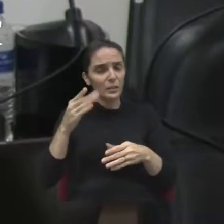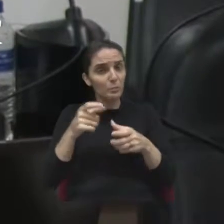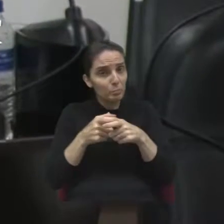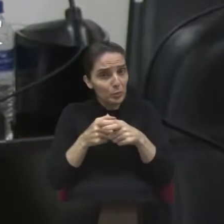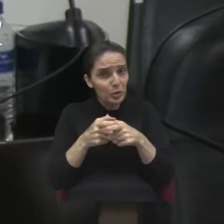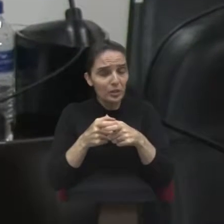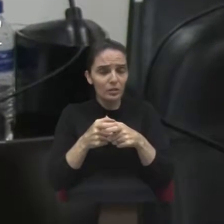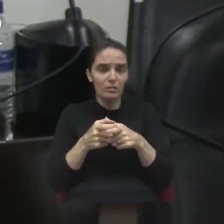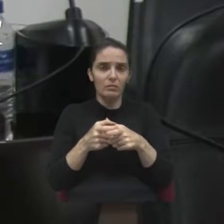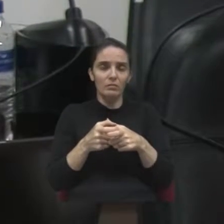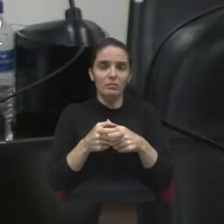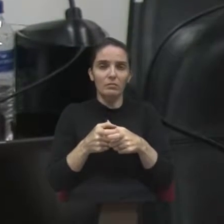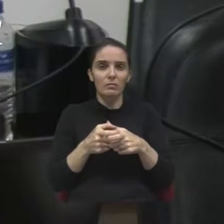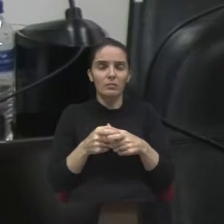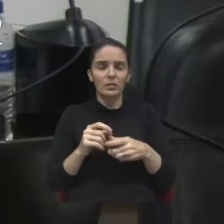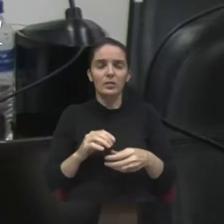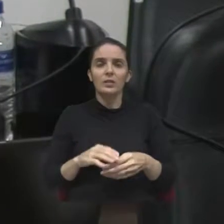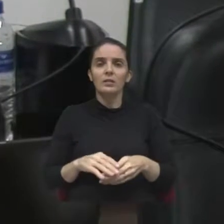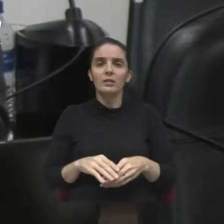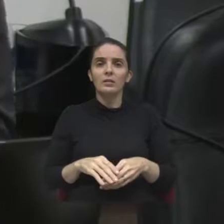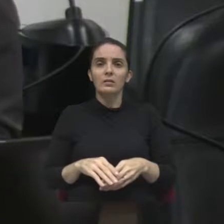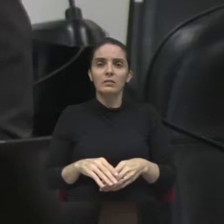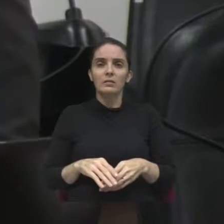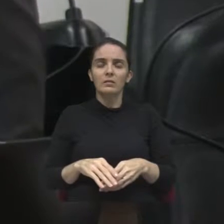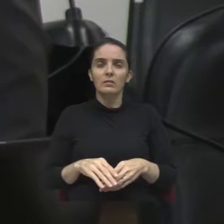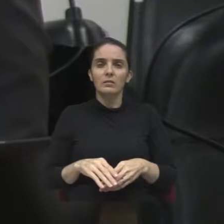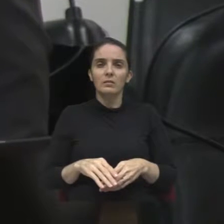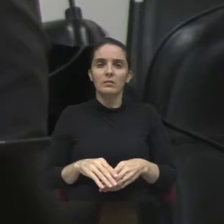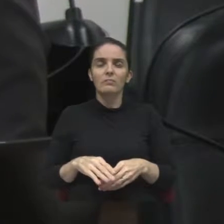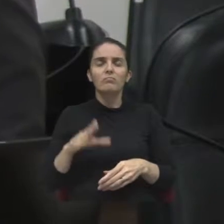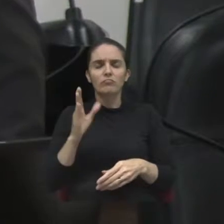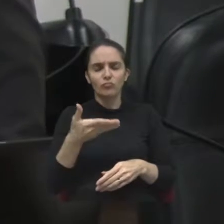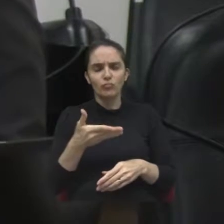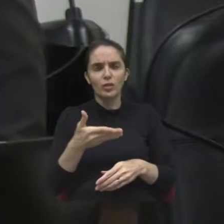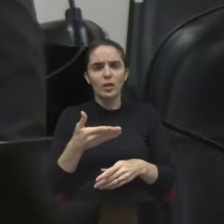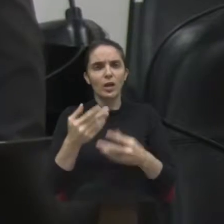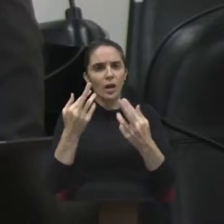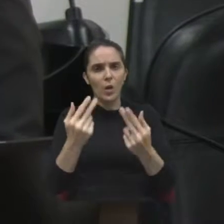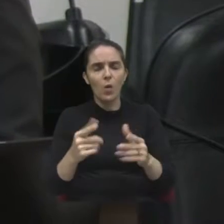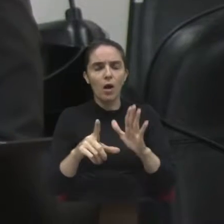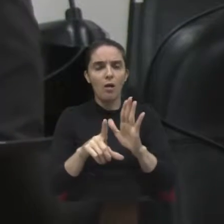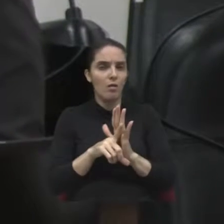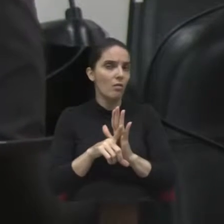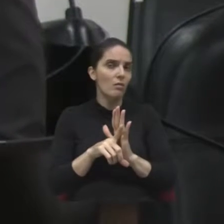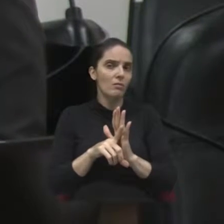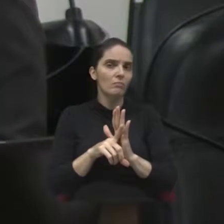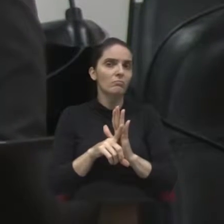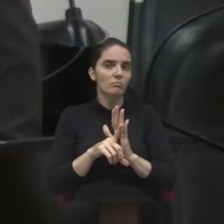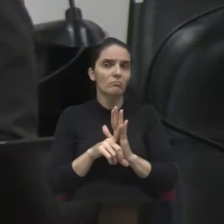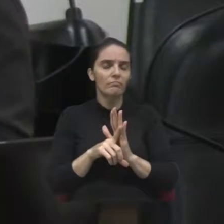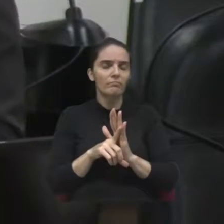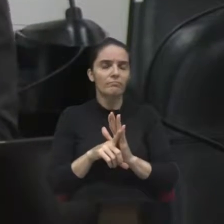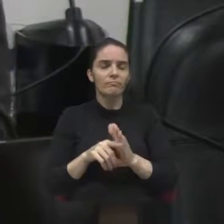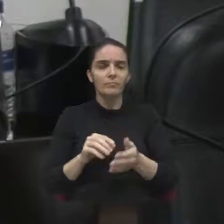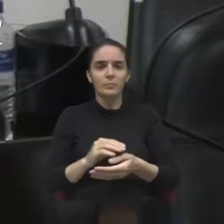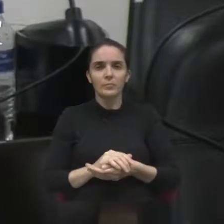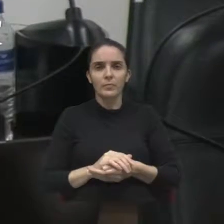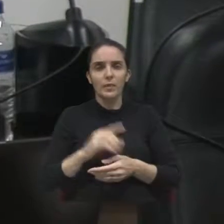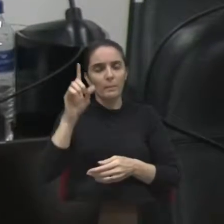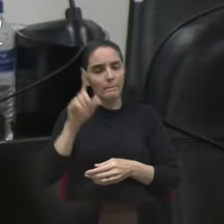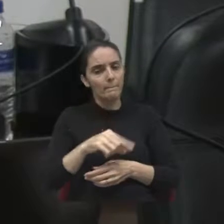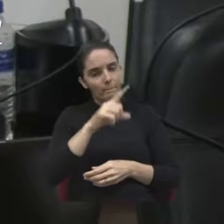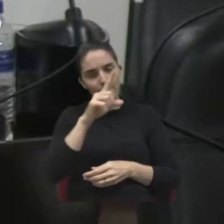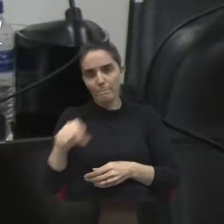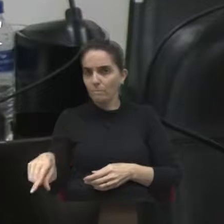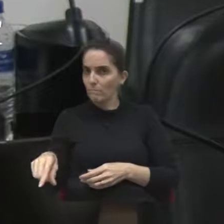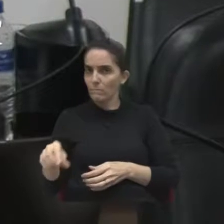de médio porte, que estão adotando essa prática de proibir o